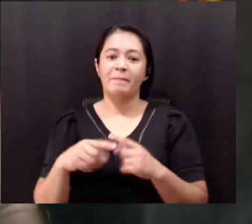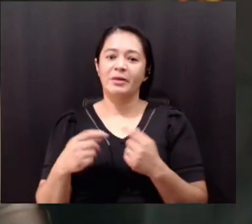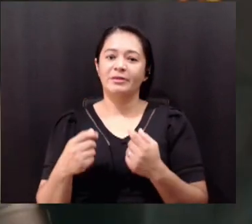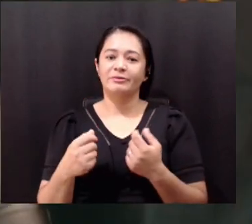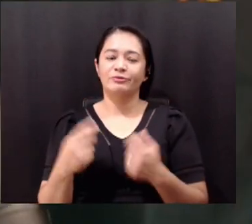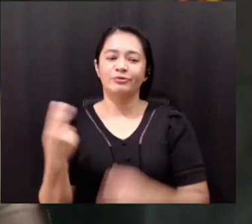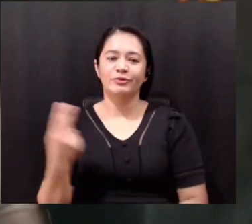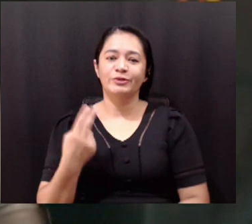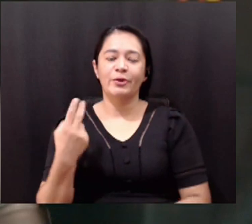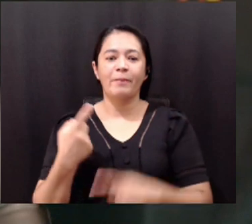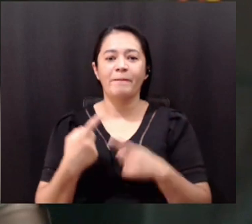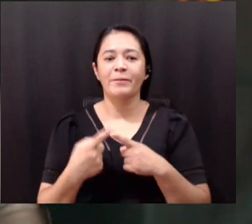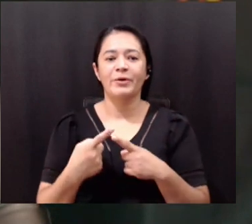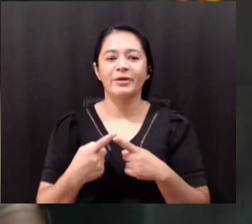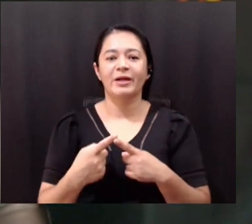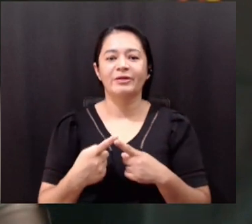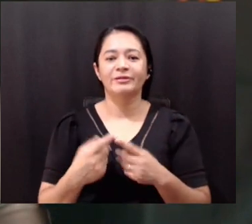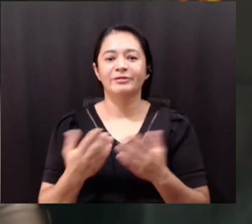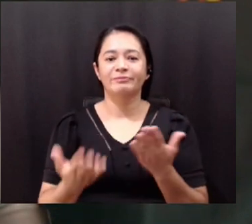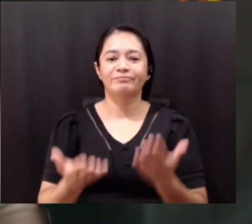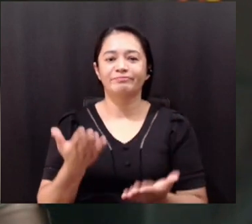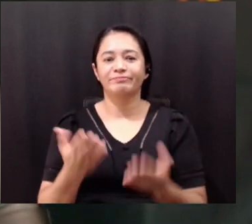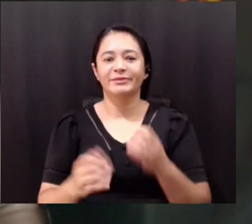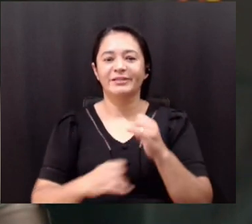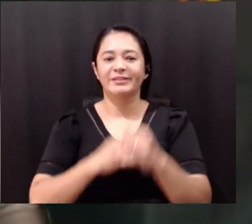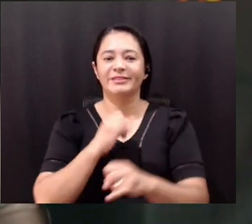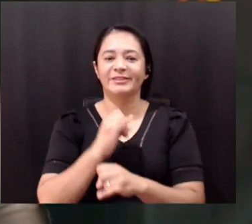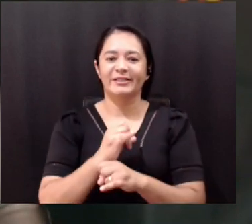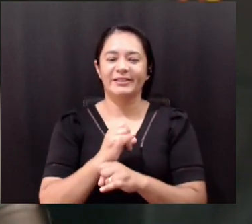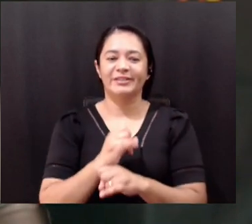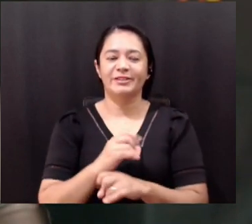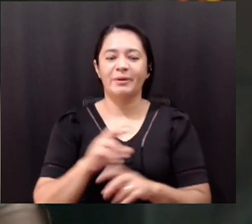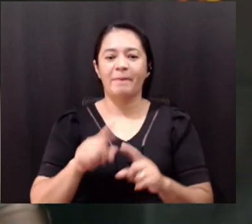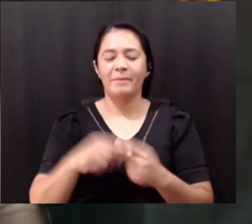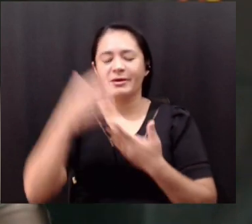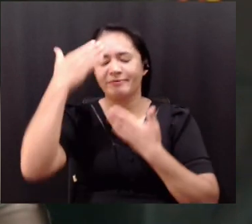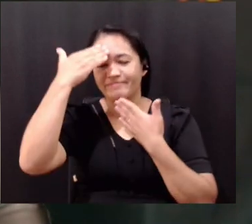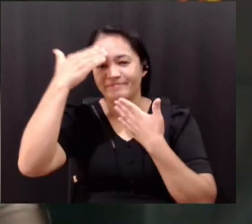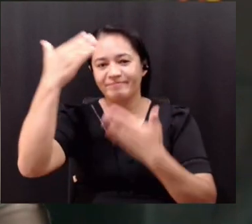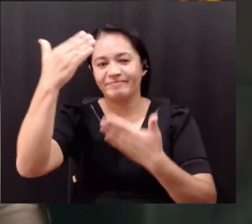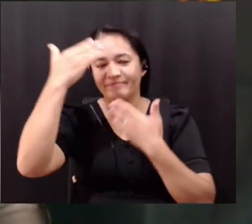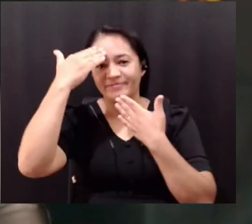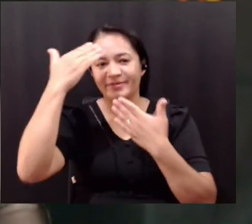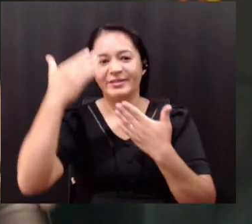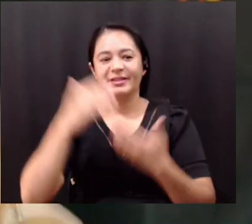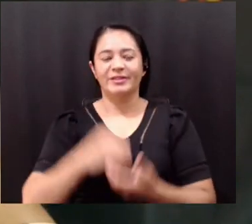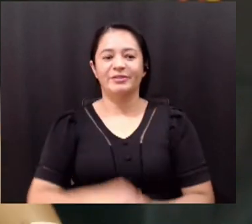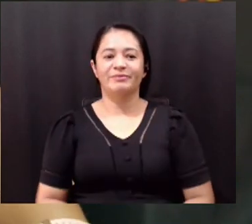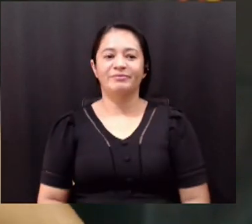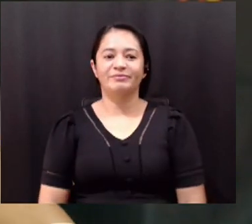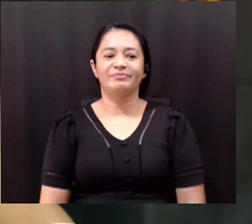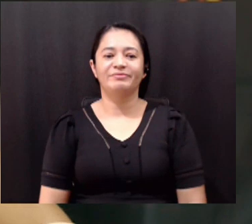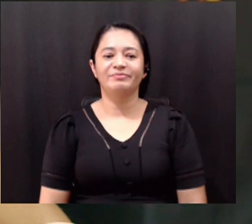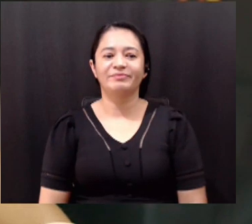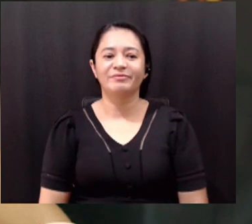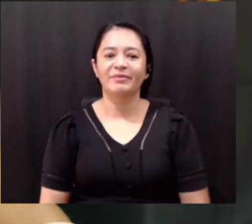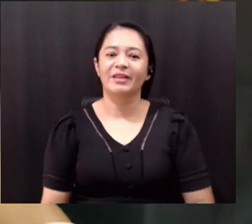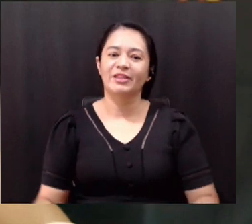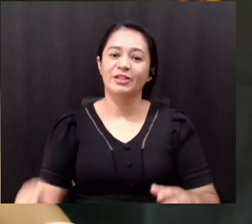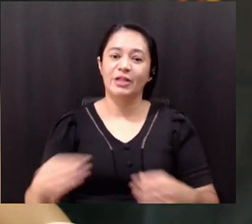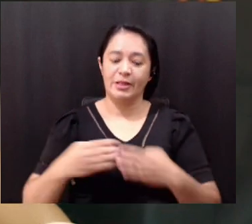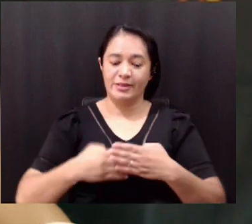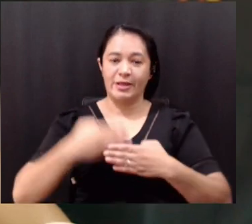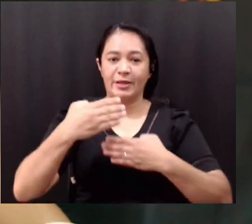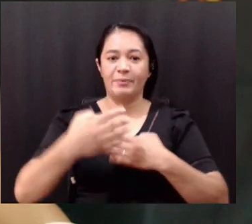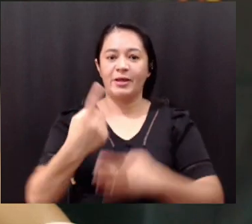da instabilidade da internet, mas mesmo assim, gratidão, muito obrigada pela sua disponibilidade, combinado? Gente, daqui a pouco, às 10 da manhã, tem